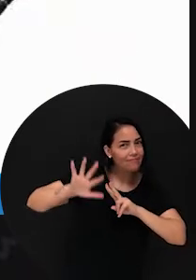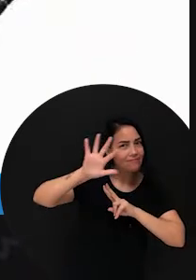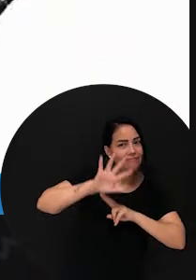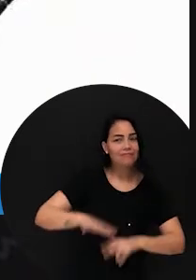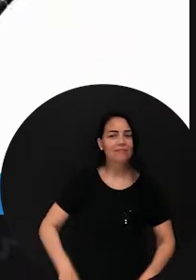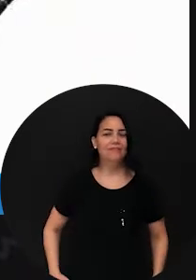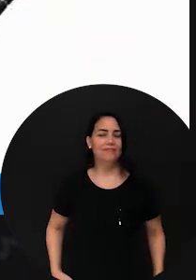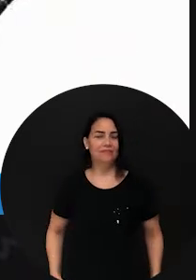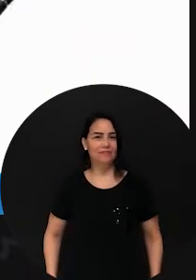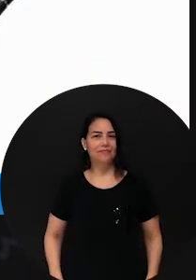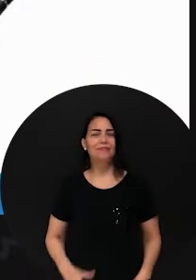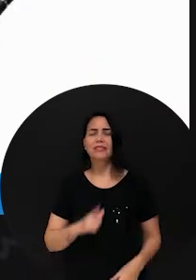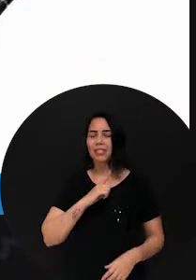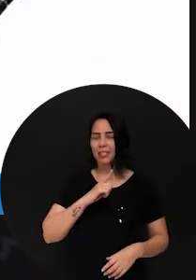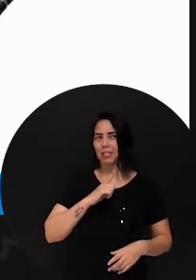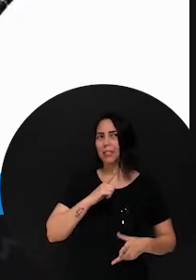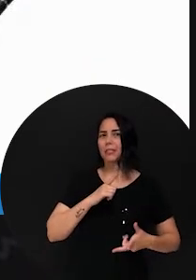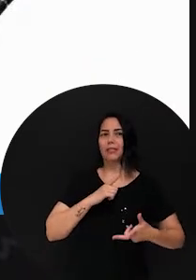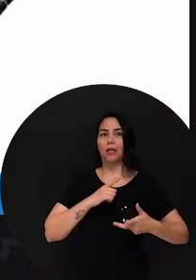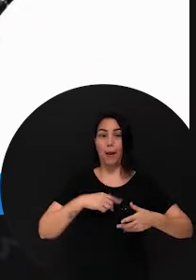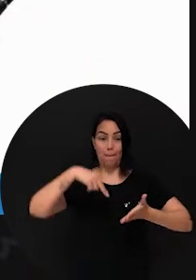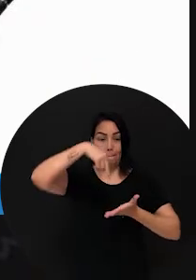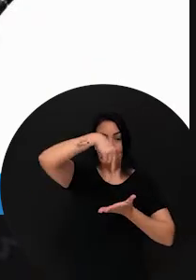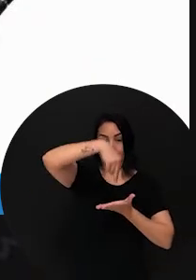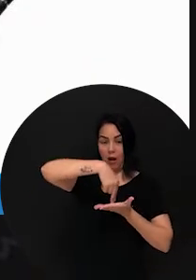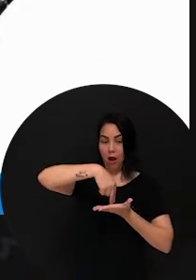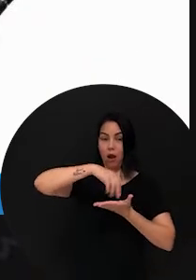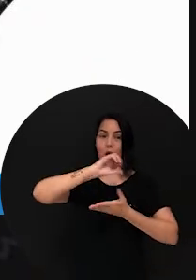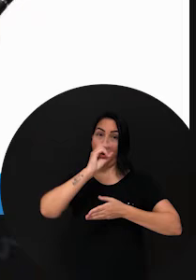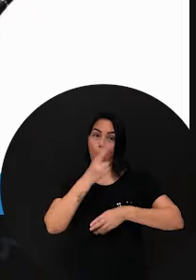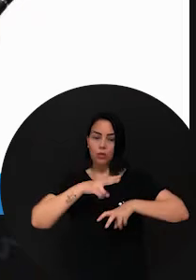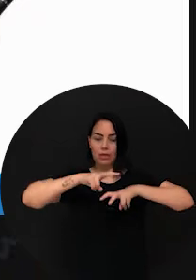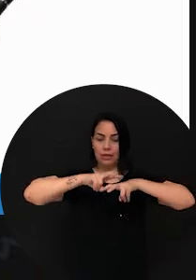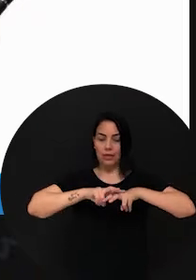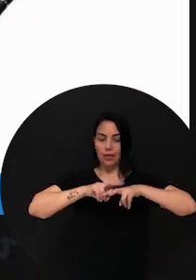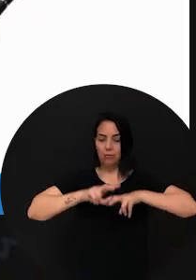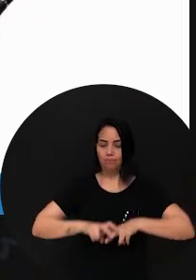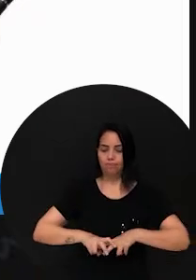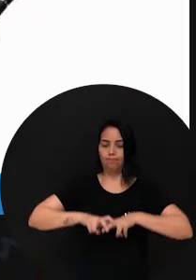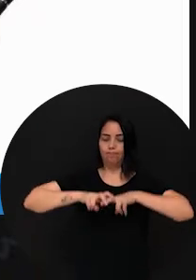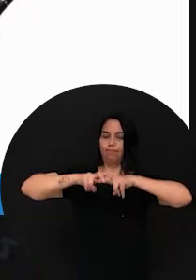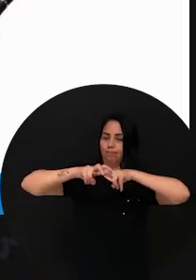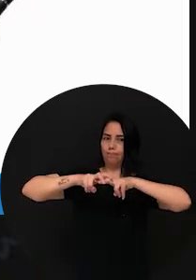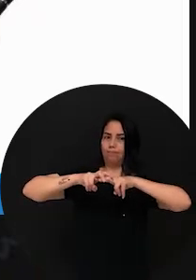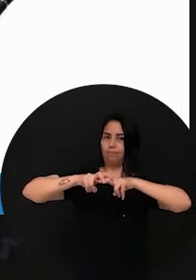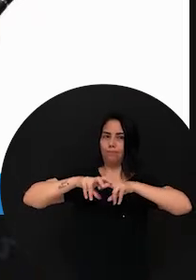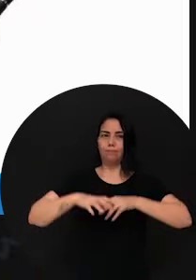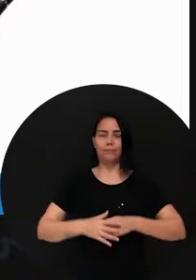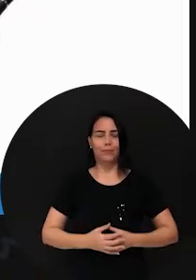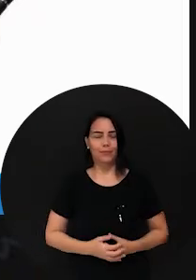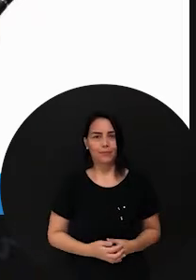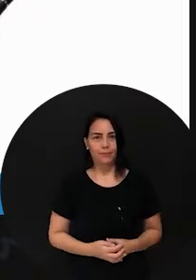É bem grandão. A gente toca ele em pé ou sentado numa banqueta bem alta, né?